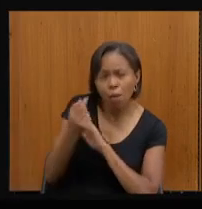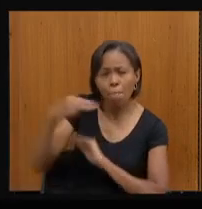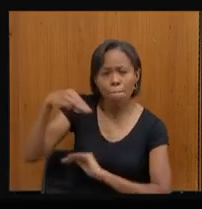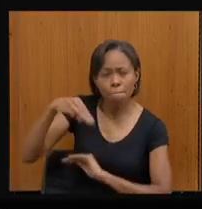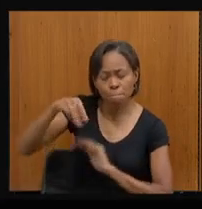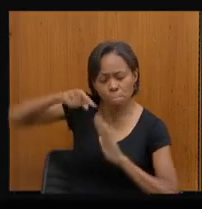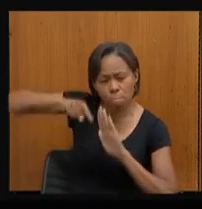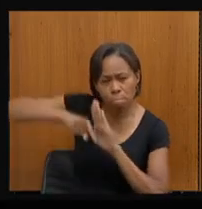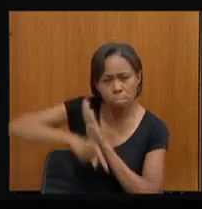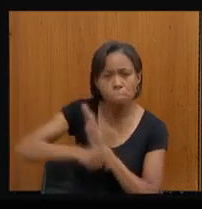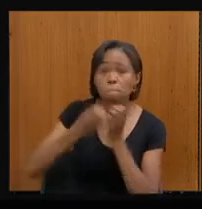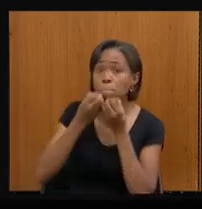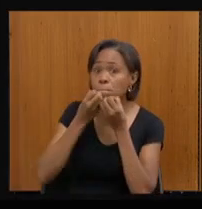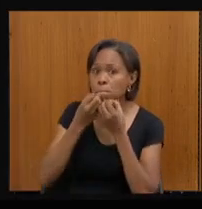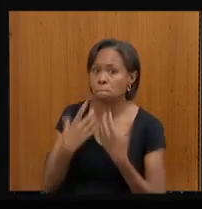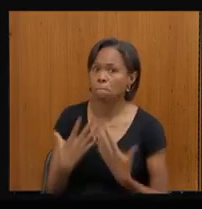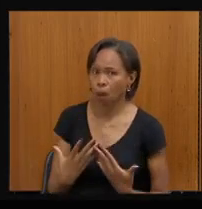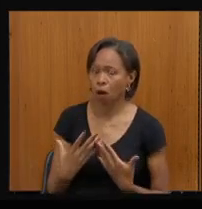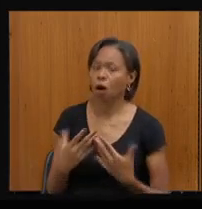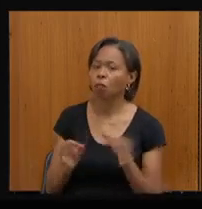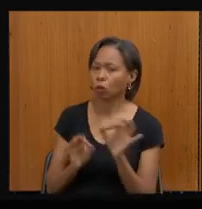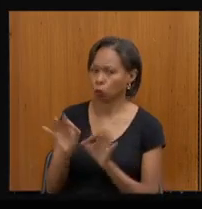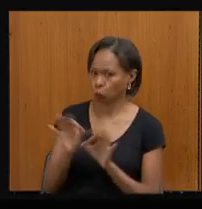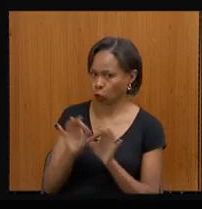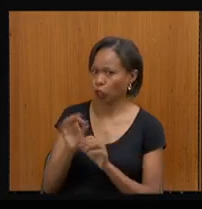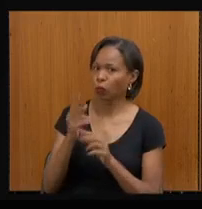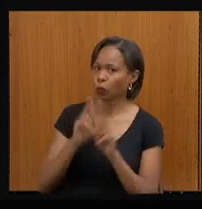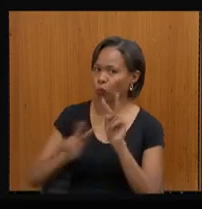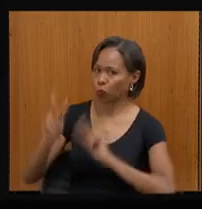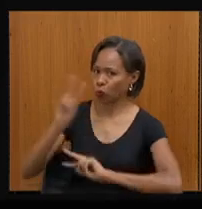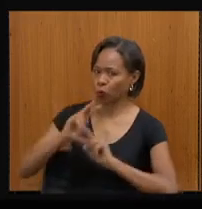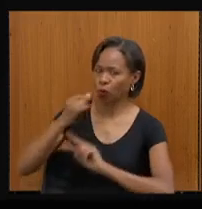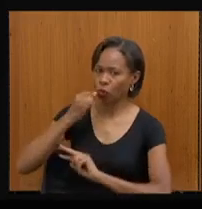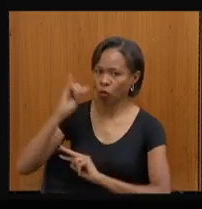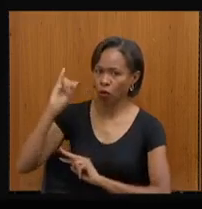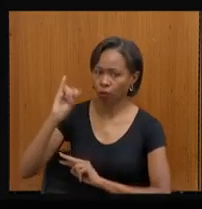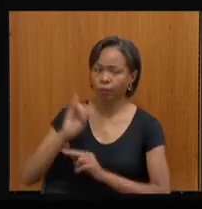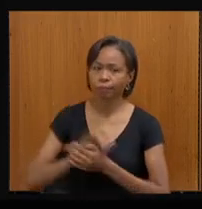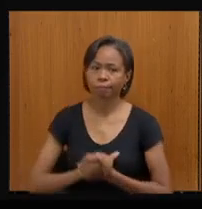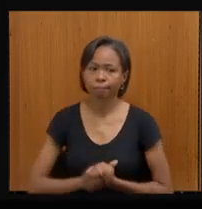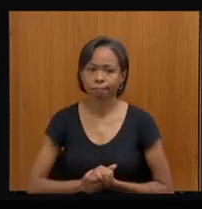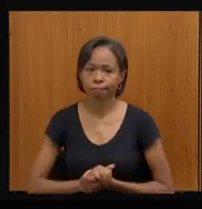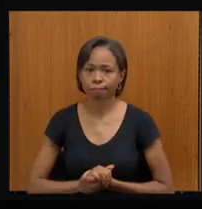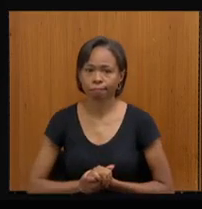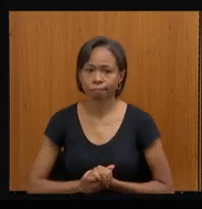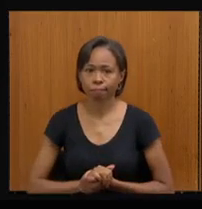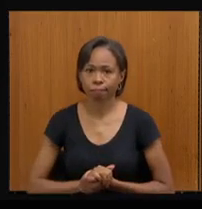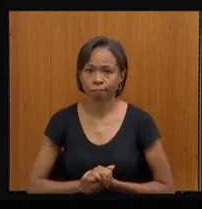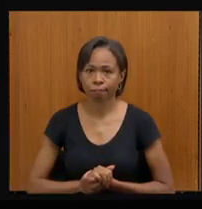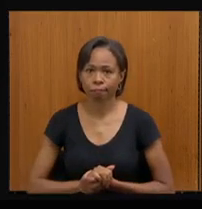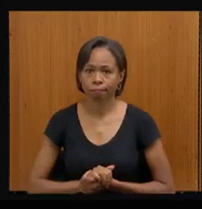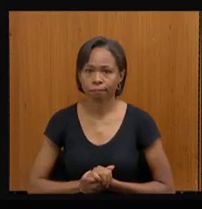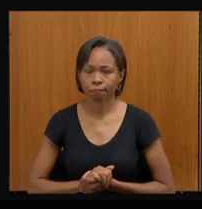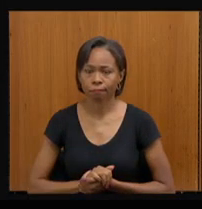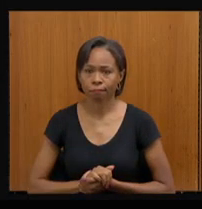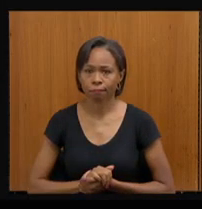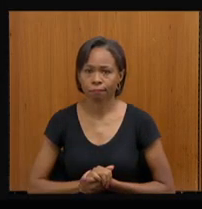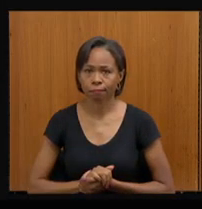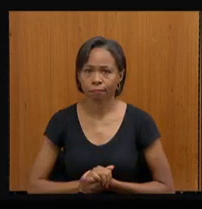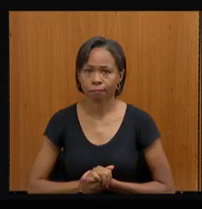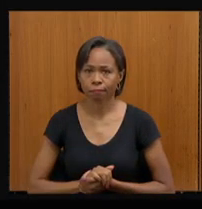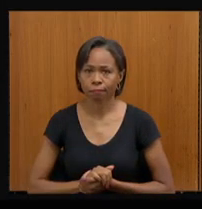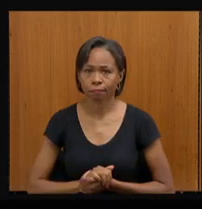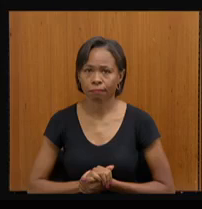a colheres de óleo opção agora é vidente mente para começar como foi com ela é tão importante